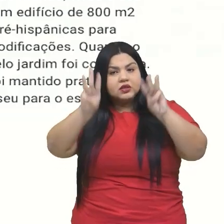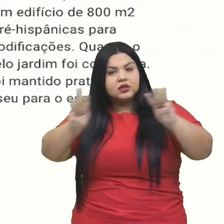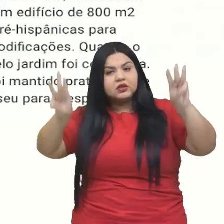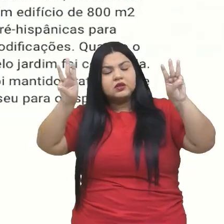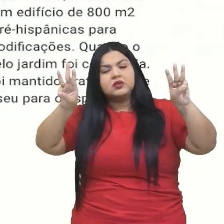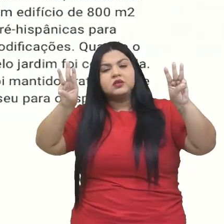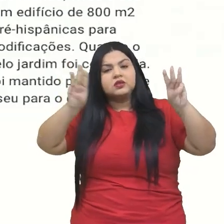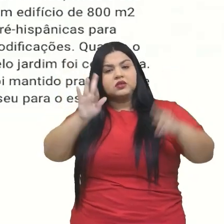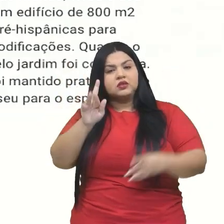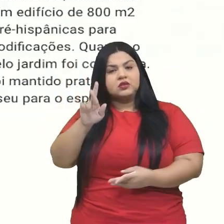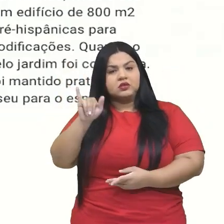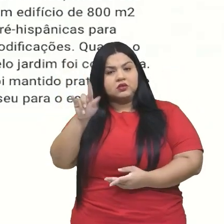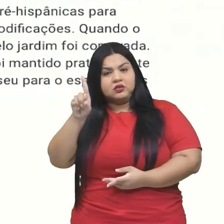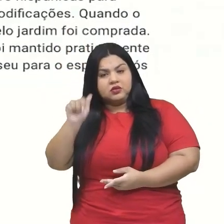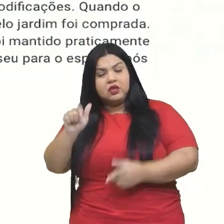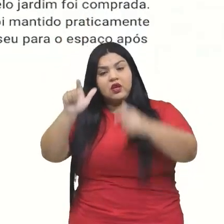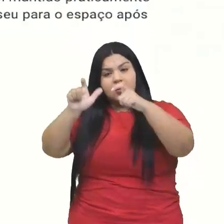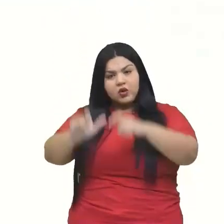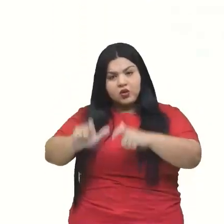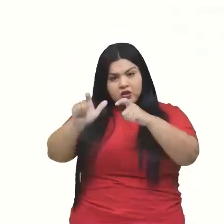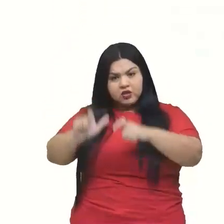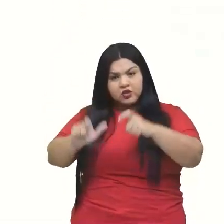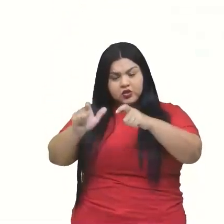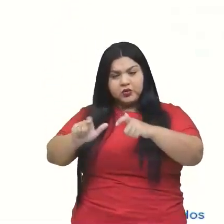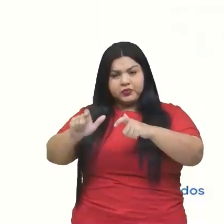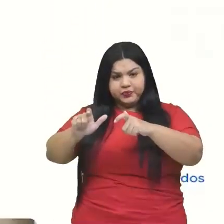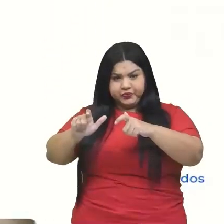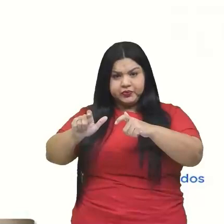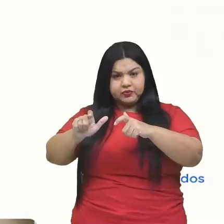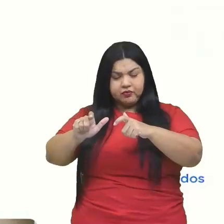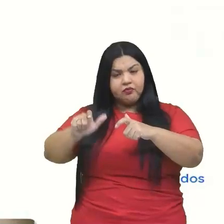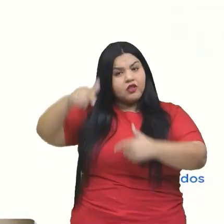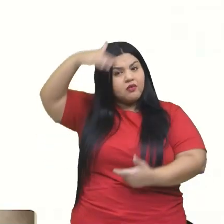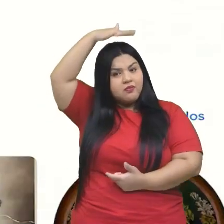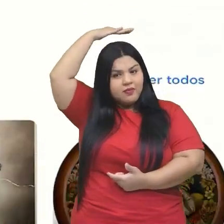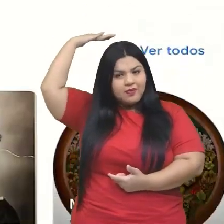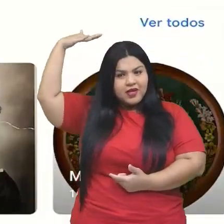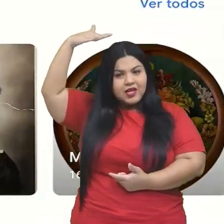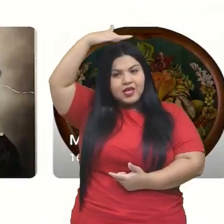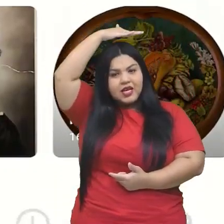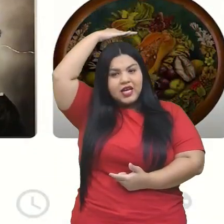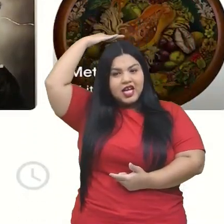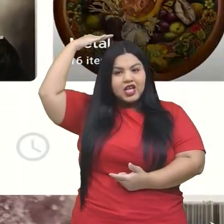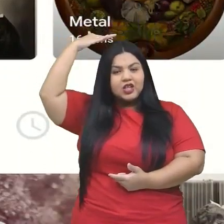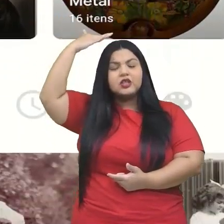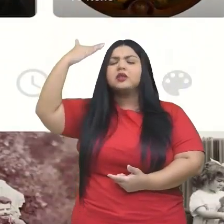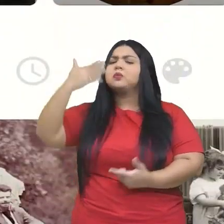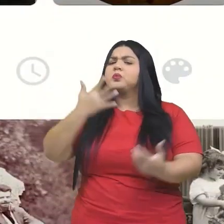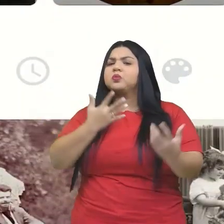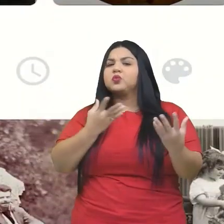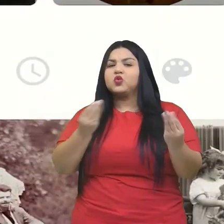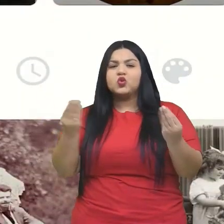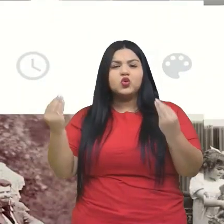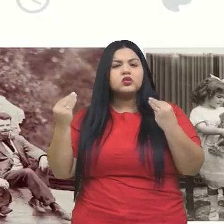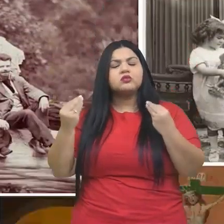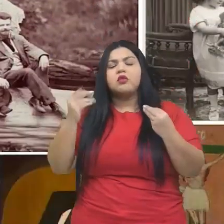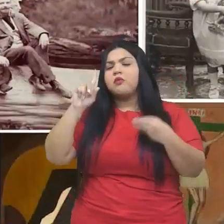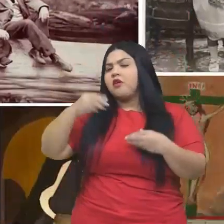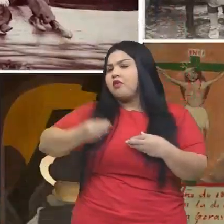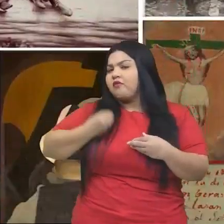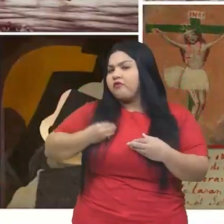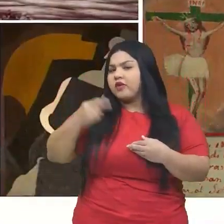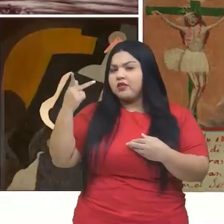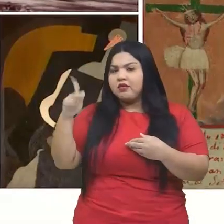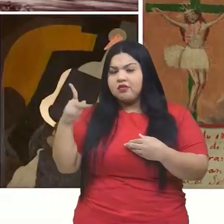Kahlo, que fica localizado na cidade do México, né, muito sobre a obra, a vida, né,